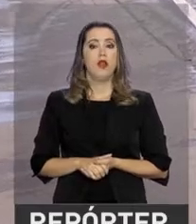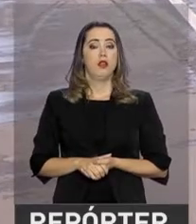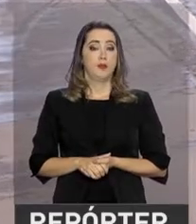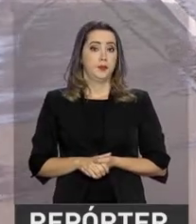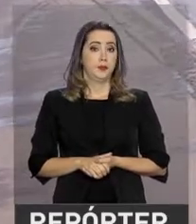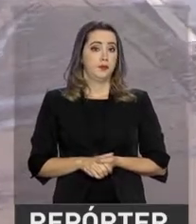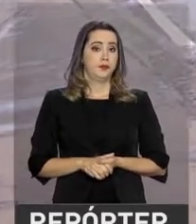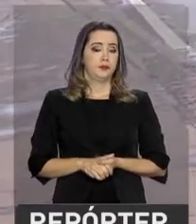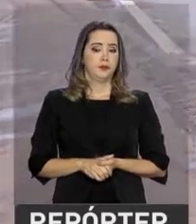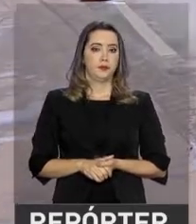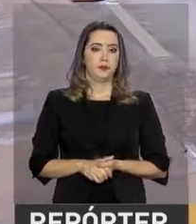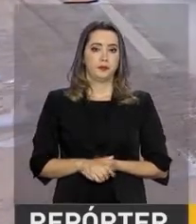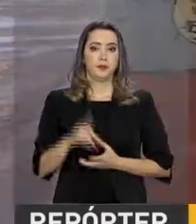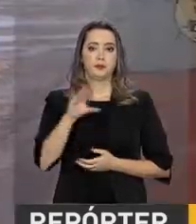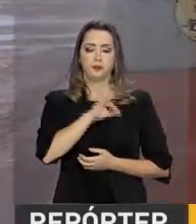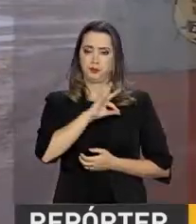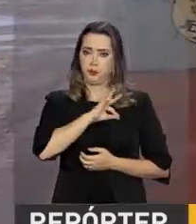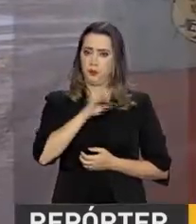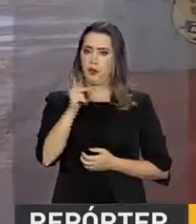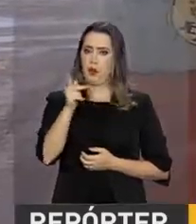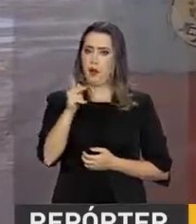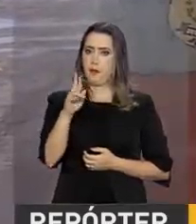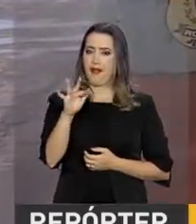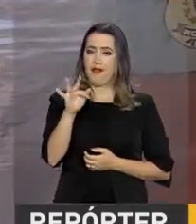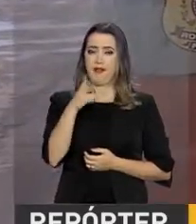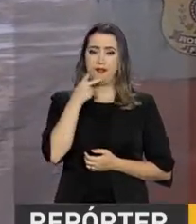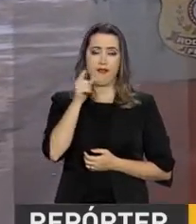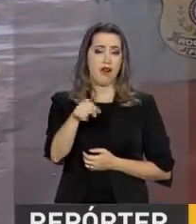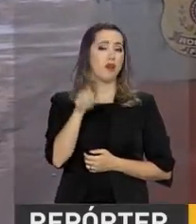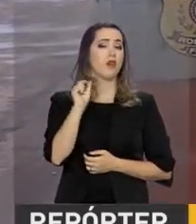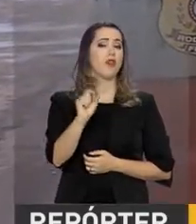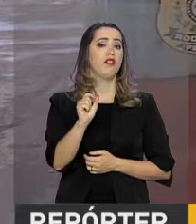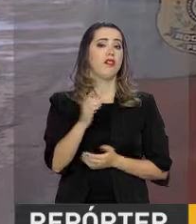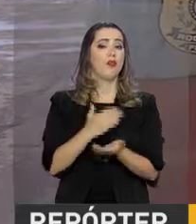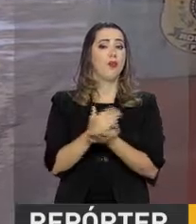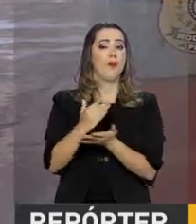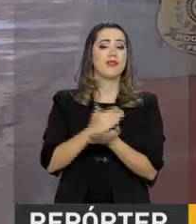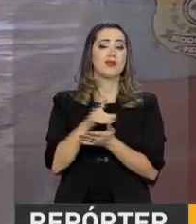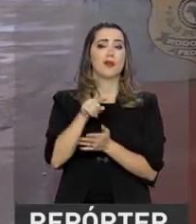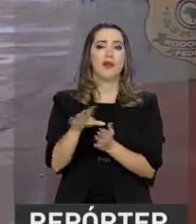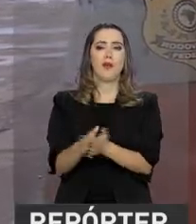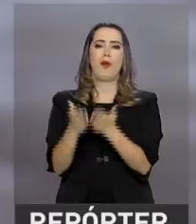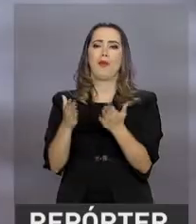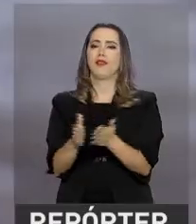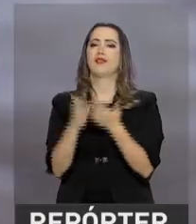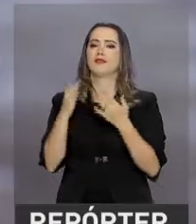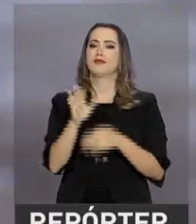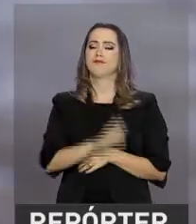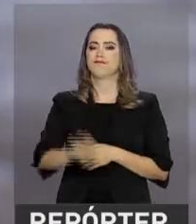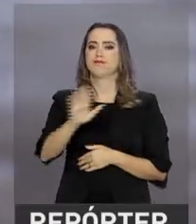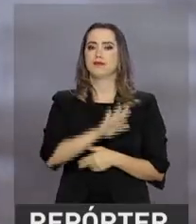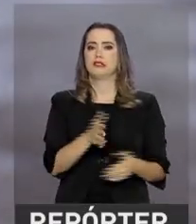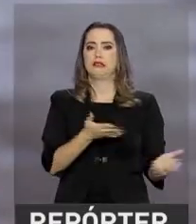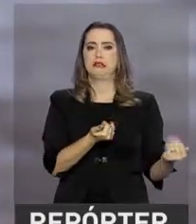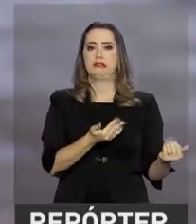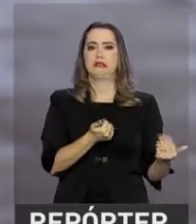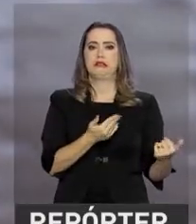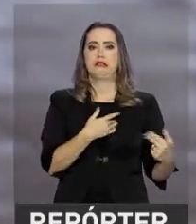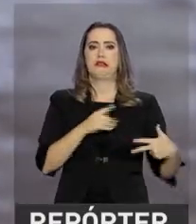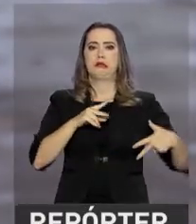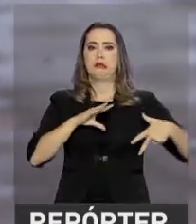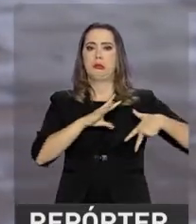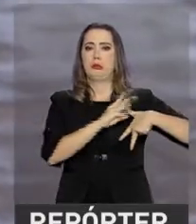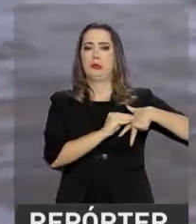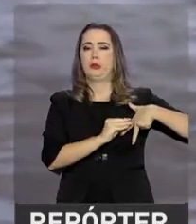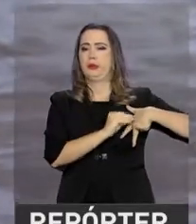Segundo a Polícia Rodoviária Federal, a pobreza é um dos fatores que levam crianças e adolescentes a serem vítimas da